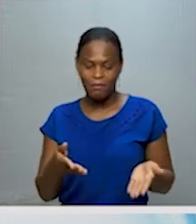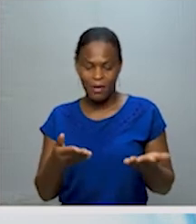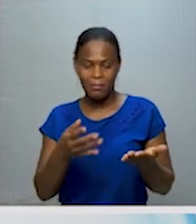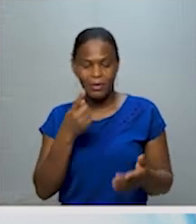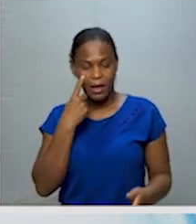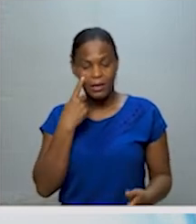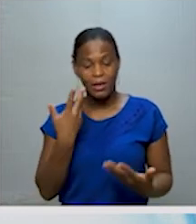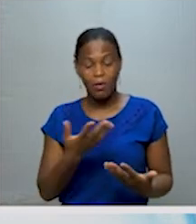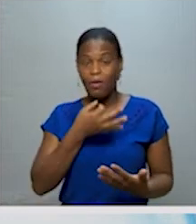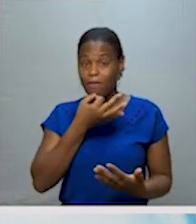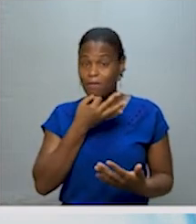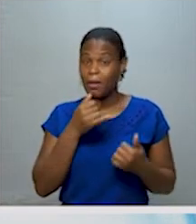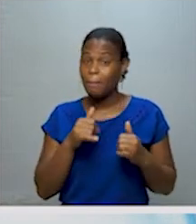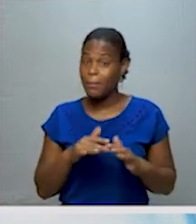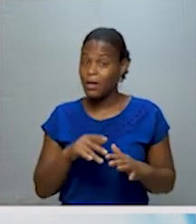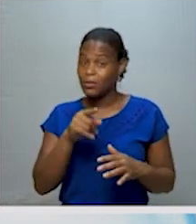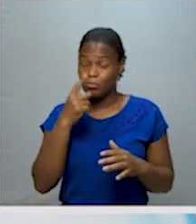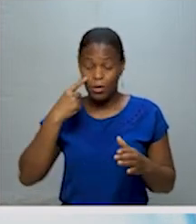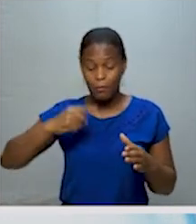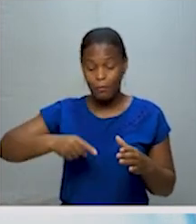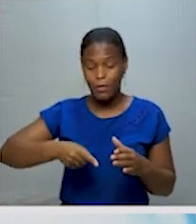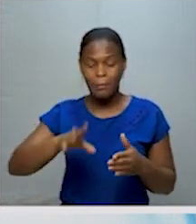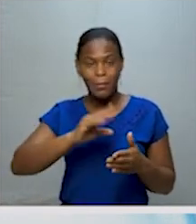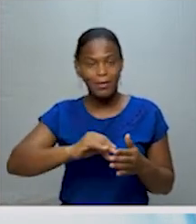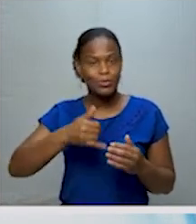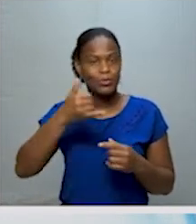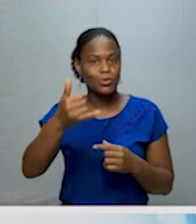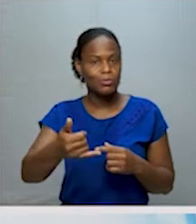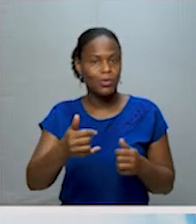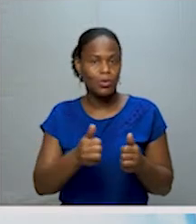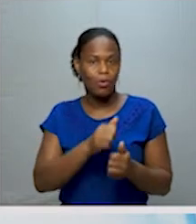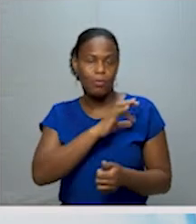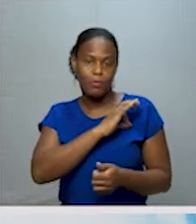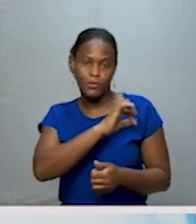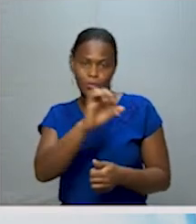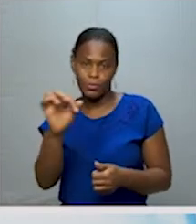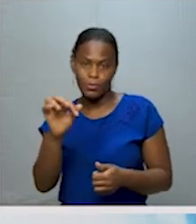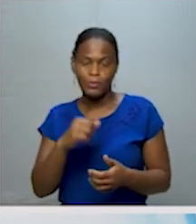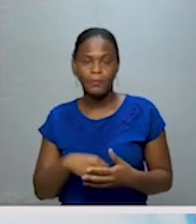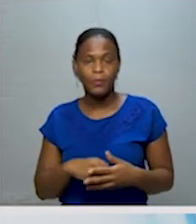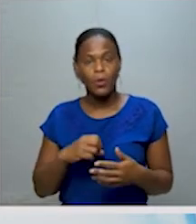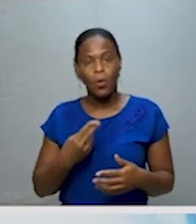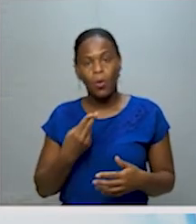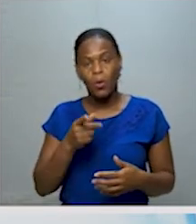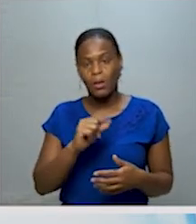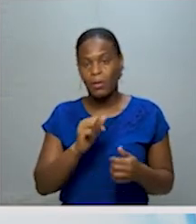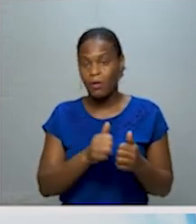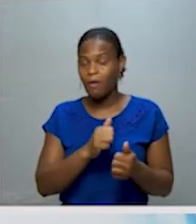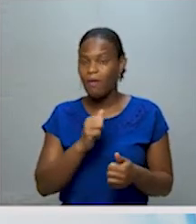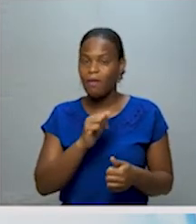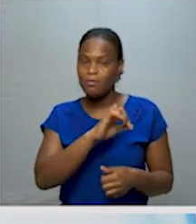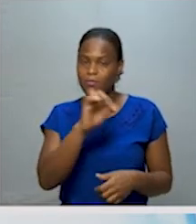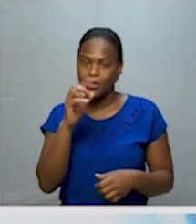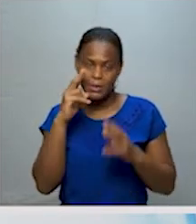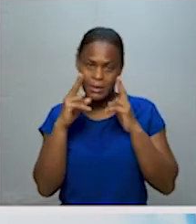vamos tentar falar agora, mas vocês vão aprofundar um pouco mais depois com os vossos professores ou também com as